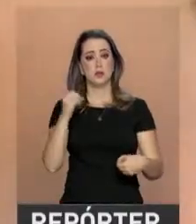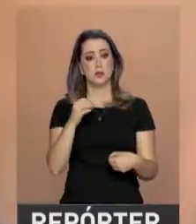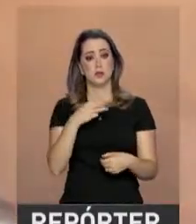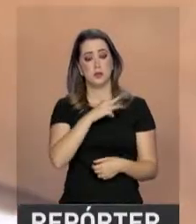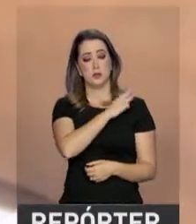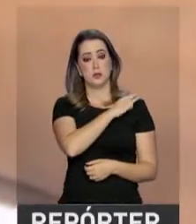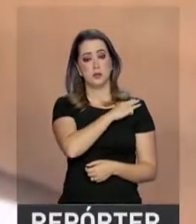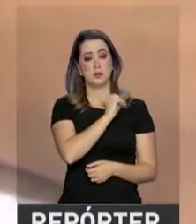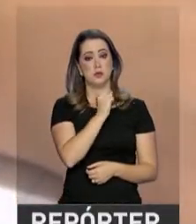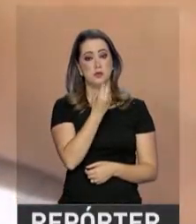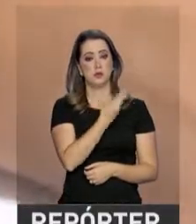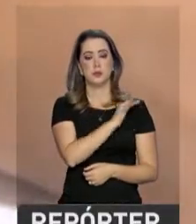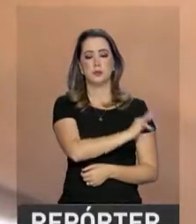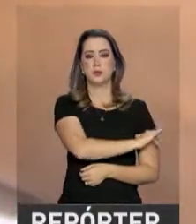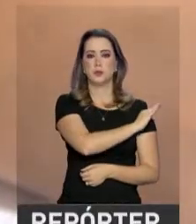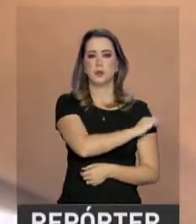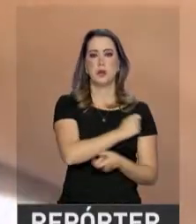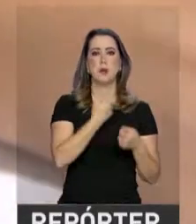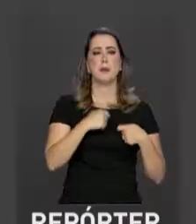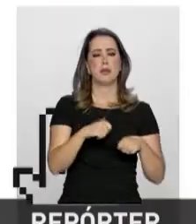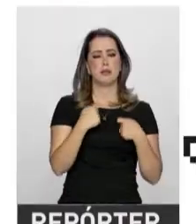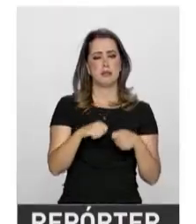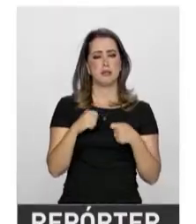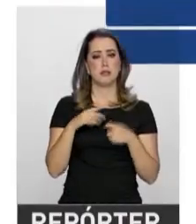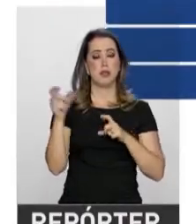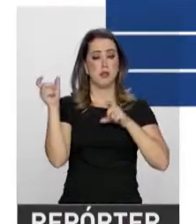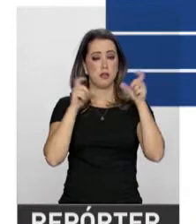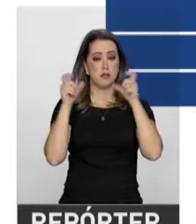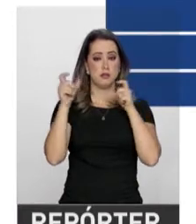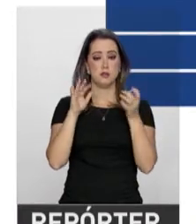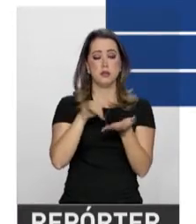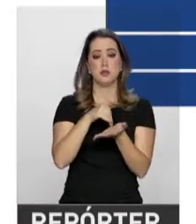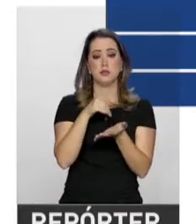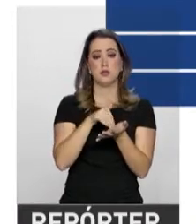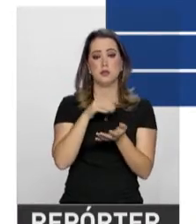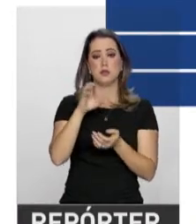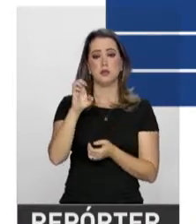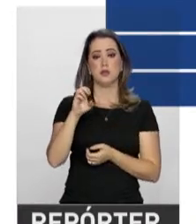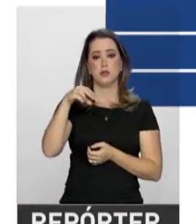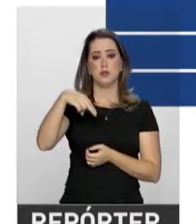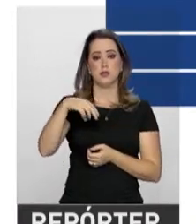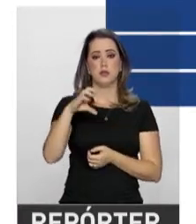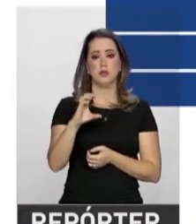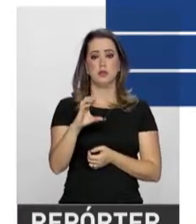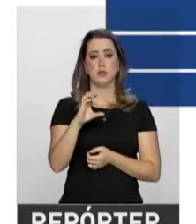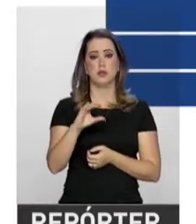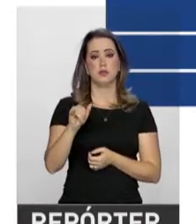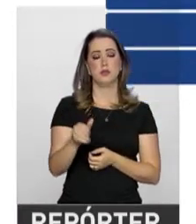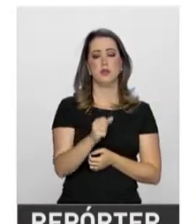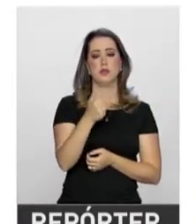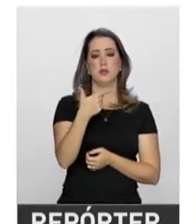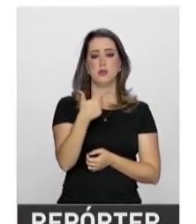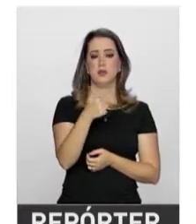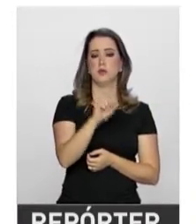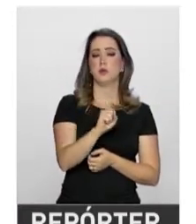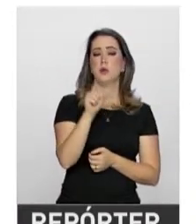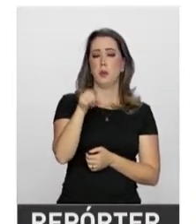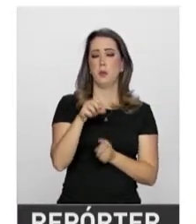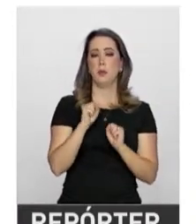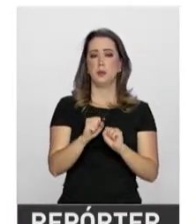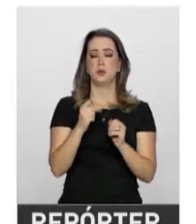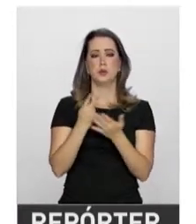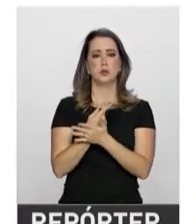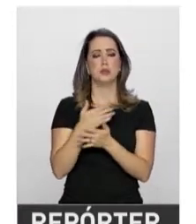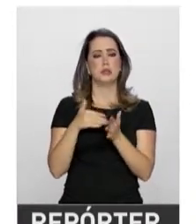ou fundamental deve ficar atento as inscrições para o ensejo nacional de 2018 podem ser feitas